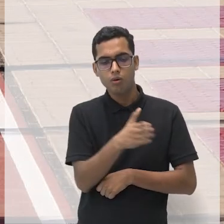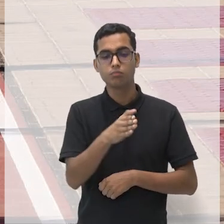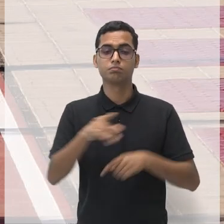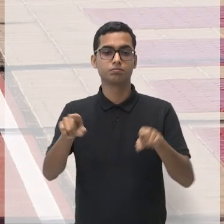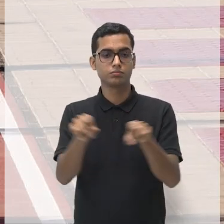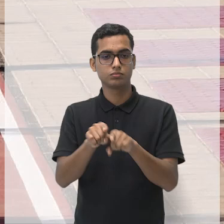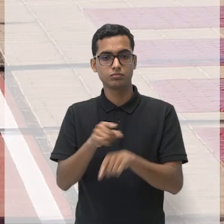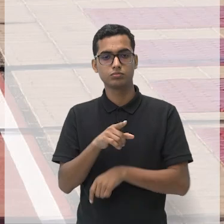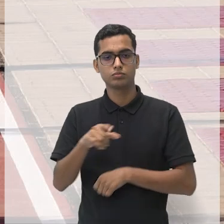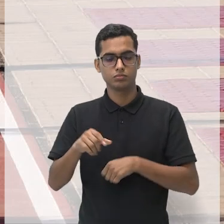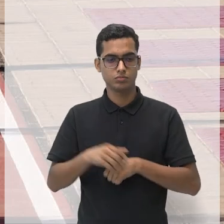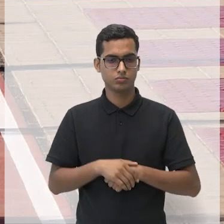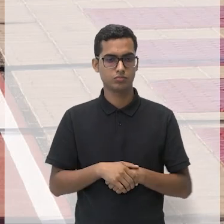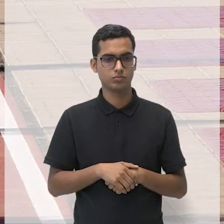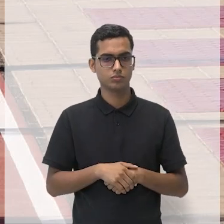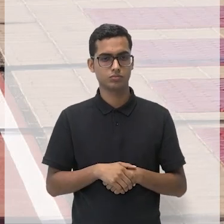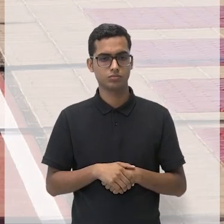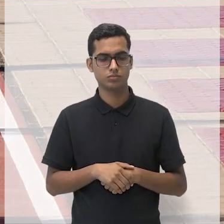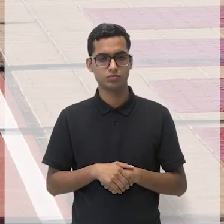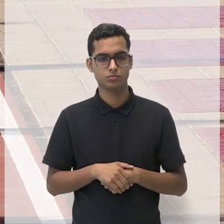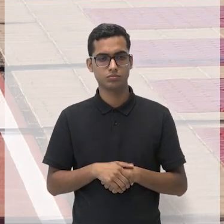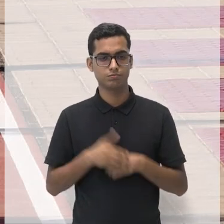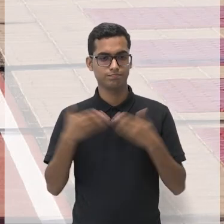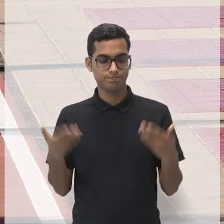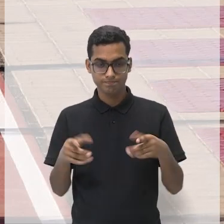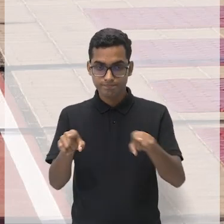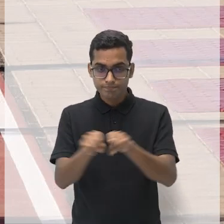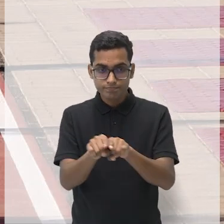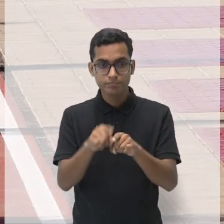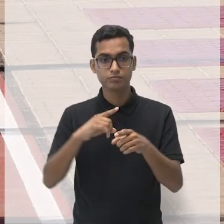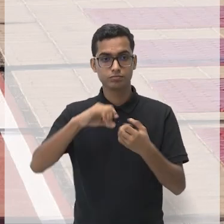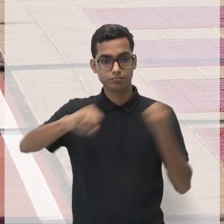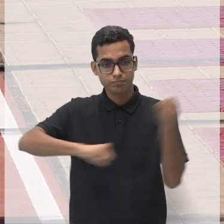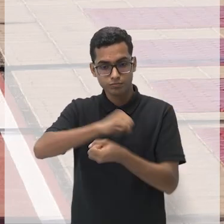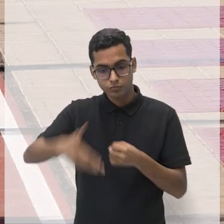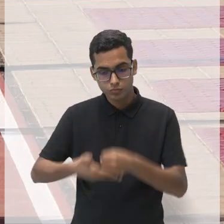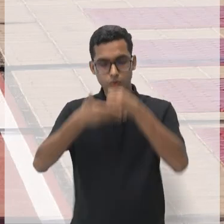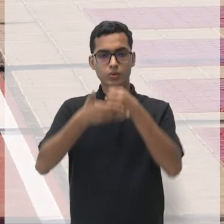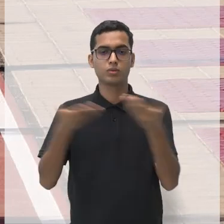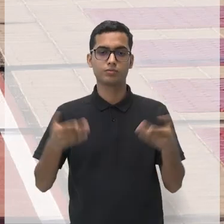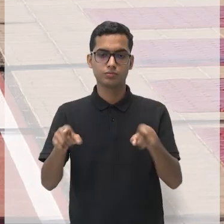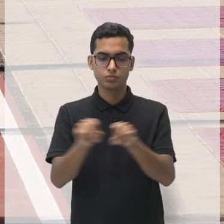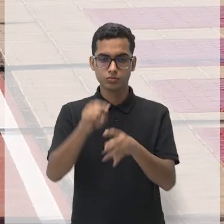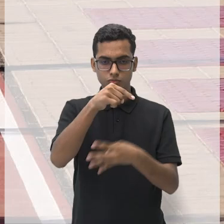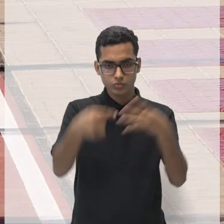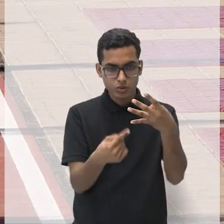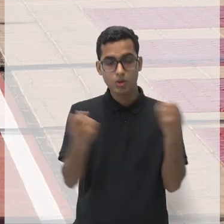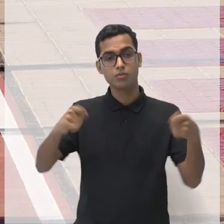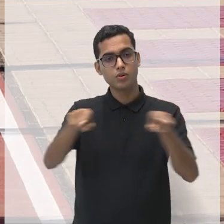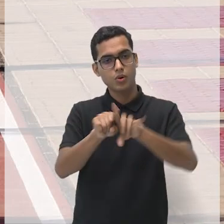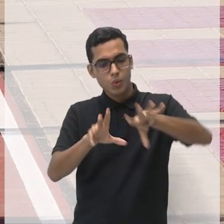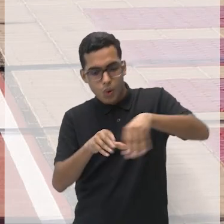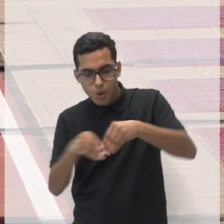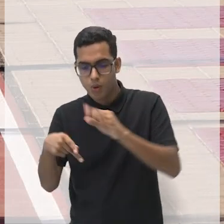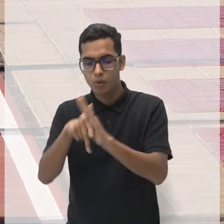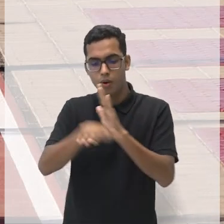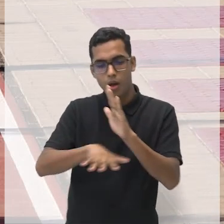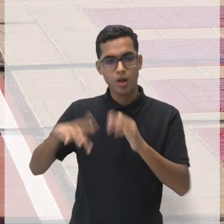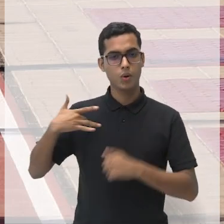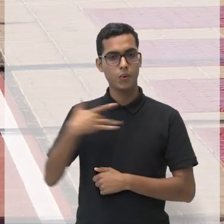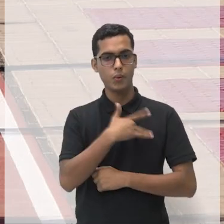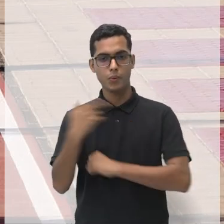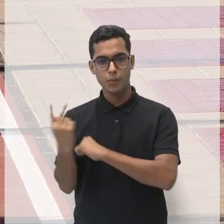a bike pode ter no nosso dia a dia. Então, a bike, ela é utilizada não só para cuidar da